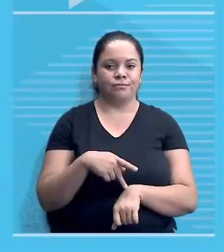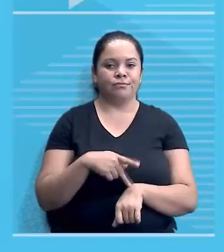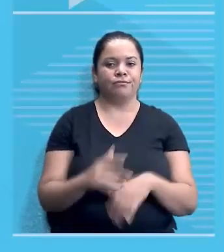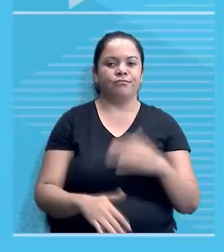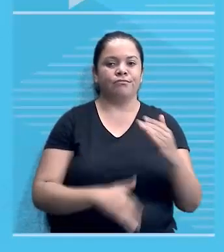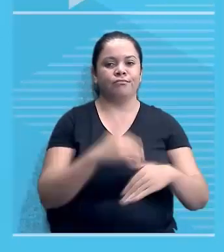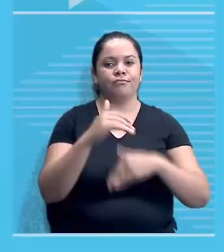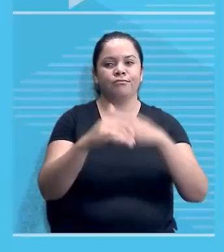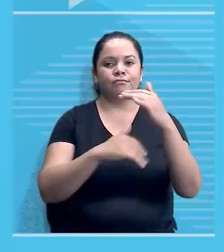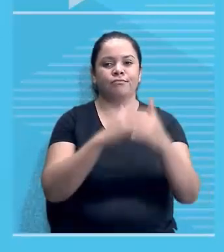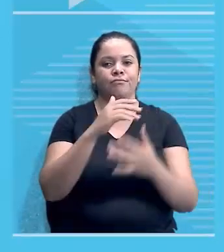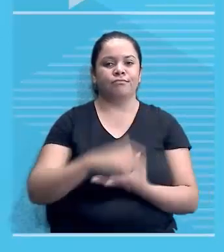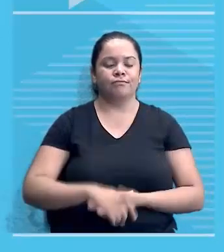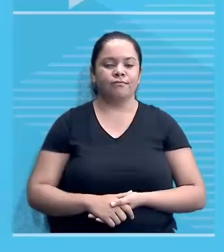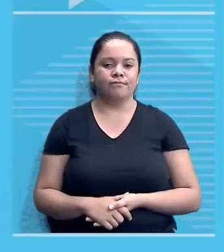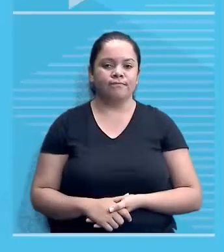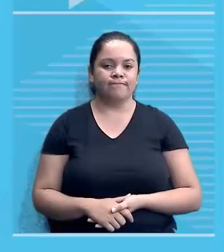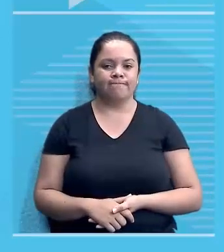ok